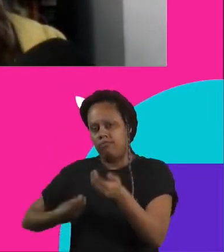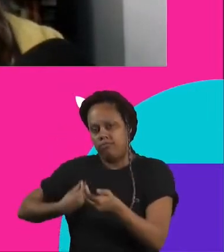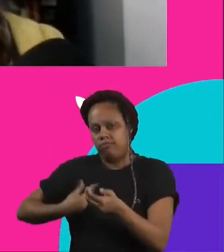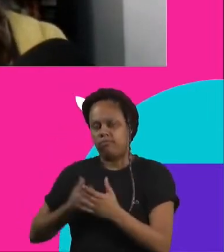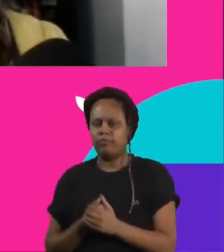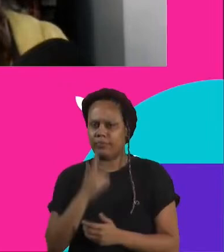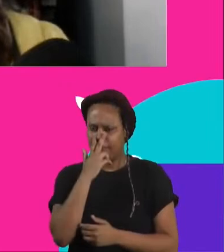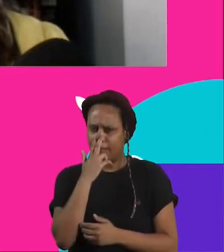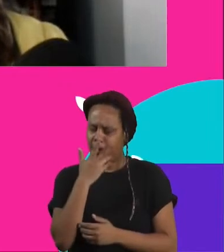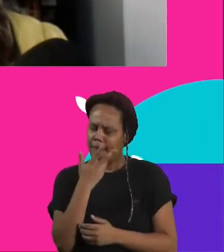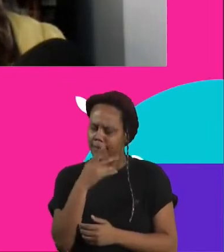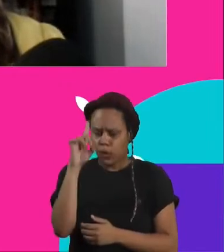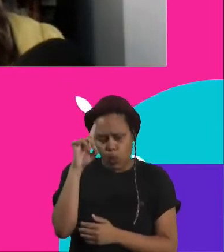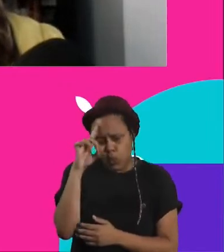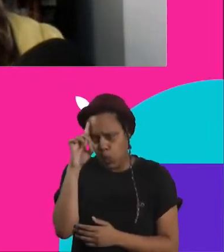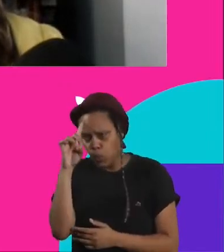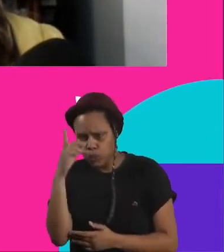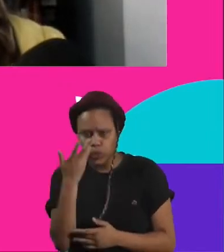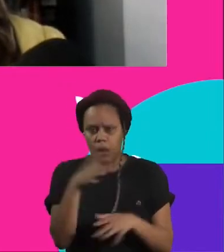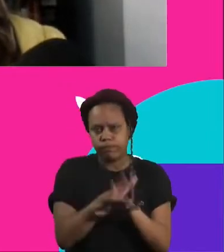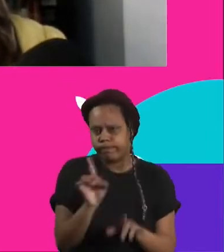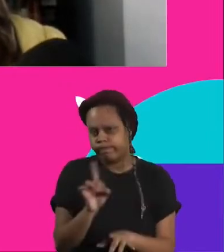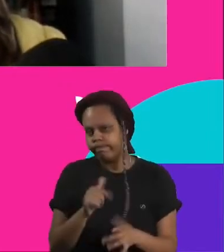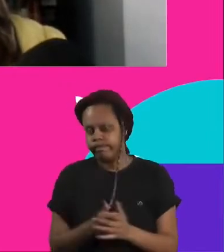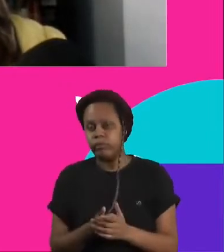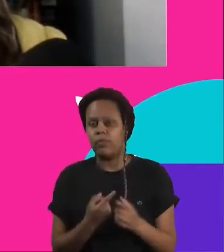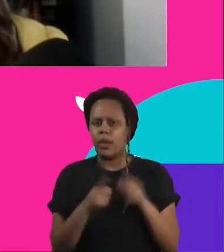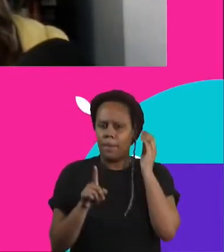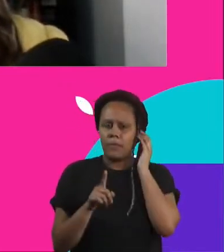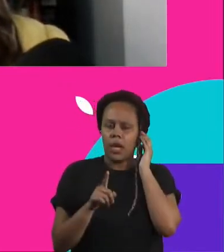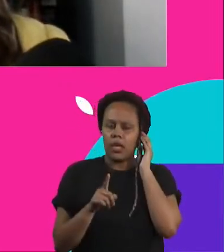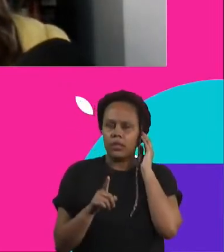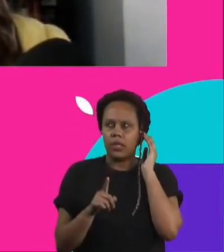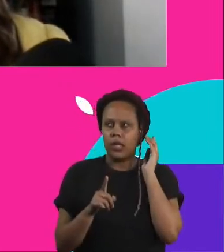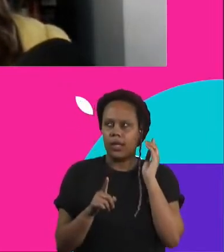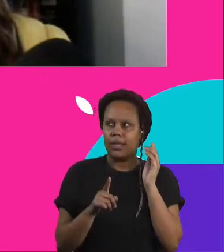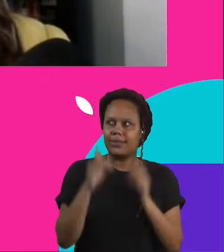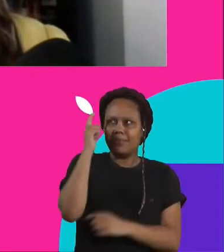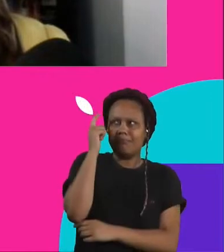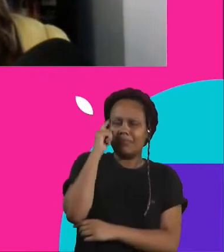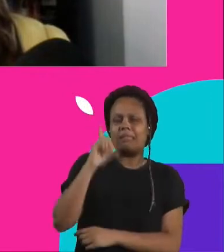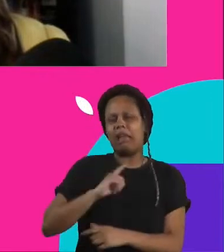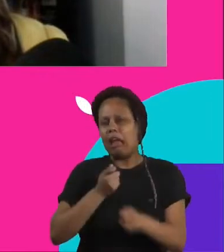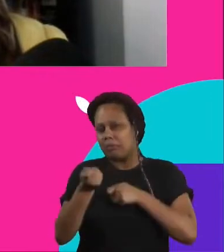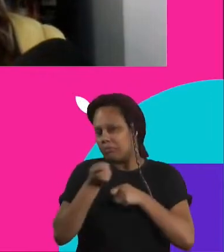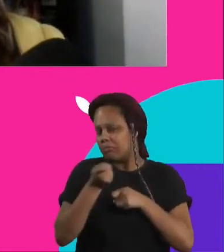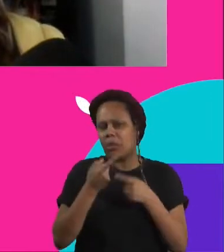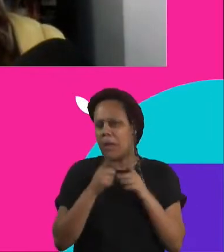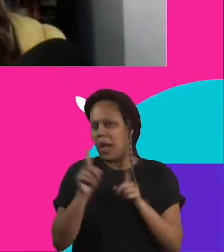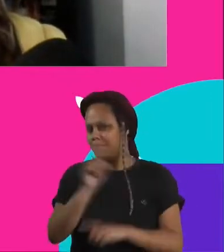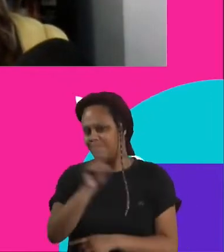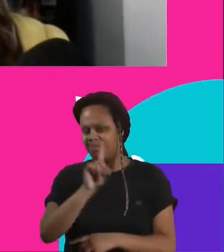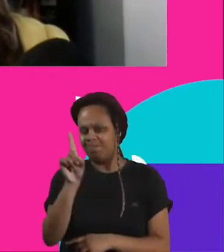parte necessariamente do nosso cotidiano, da nossa vida, e que a gente talvez tenha algum controle sobre elas. E a gente vê que em muitos casos não é